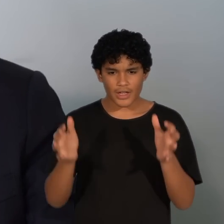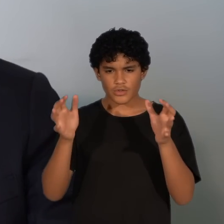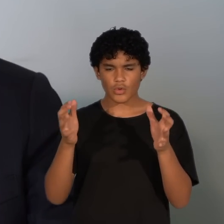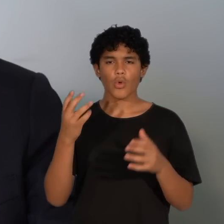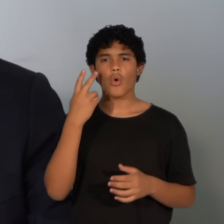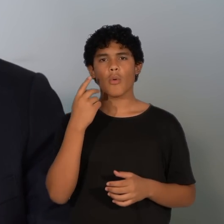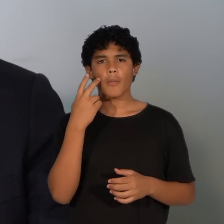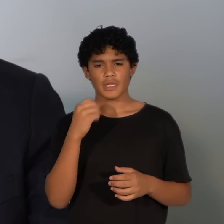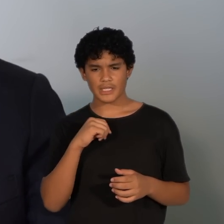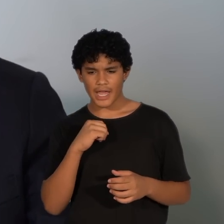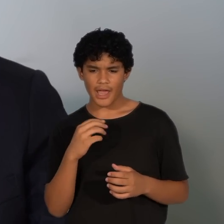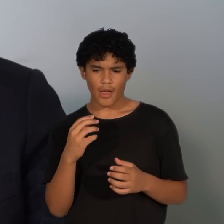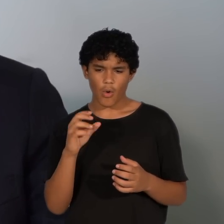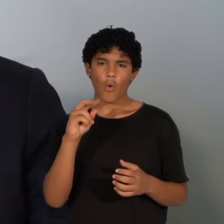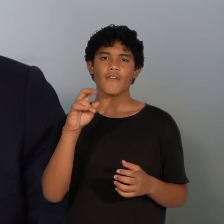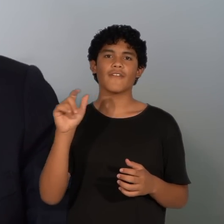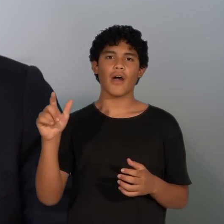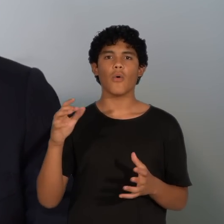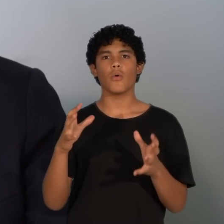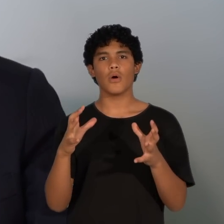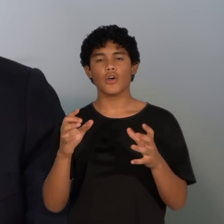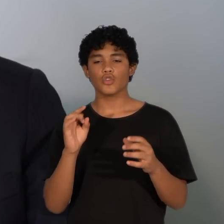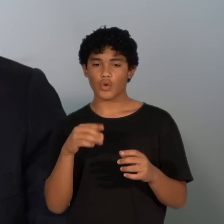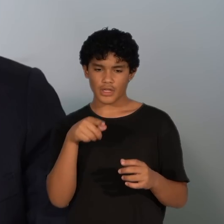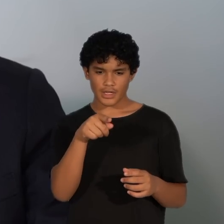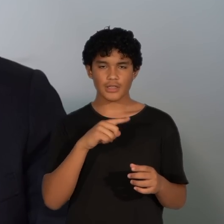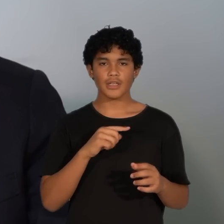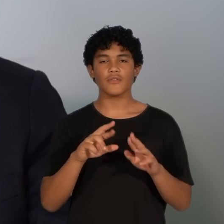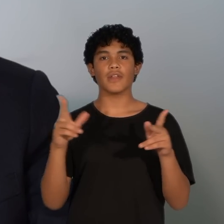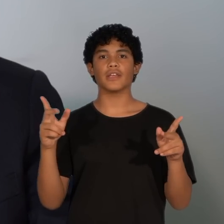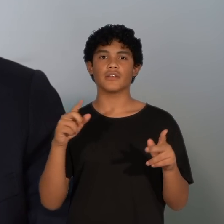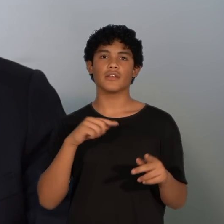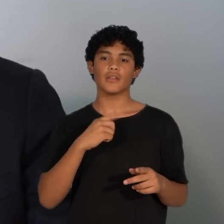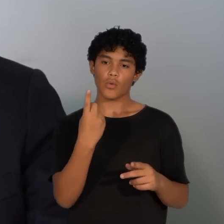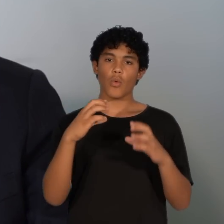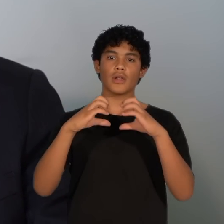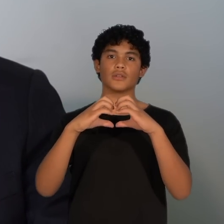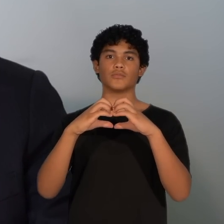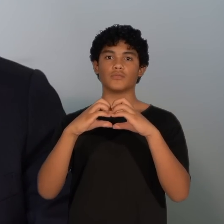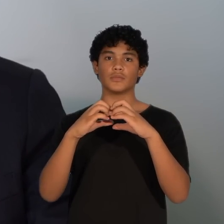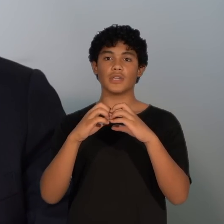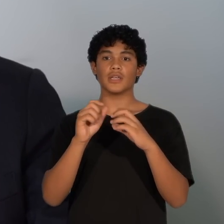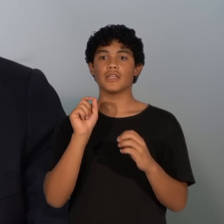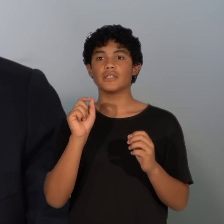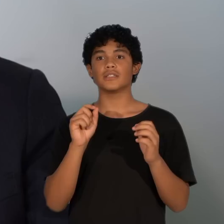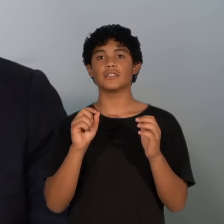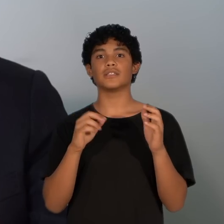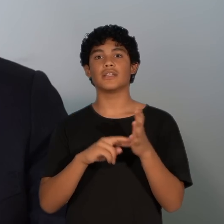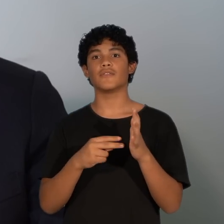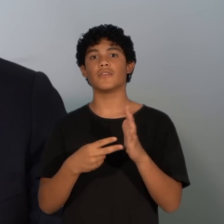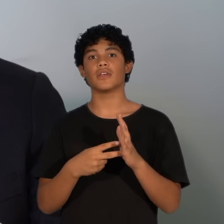vaso normalmente ele é oval, redondo, alguma coisa do tipo. Mas aqui está no formato de coração, representando